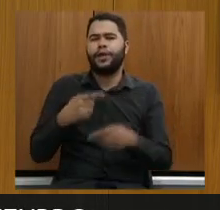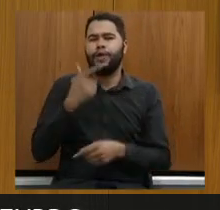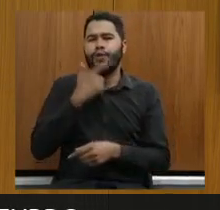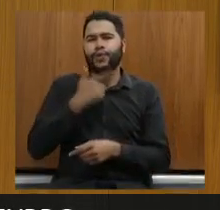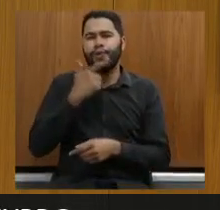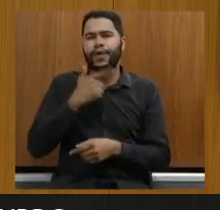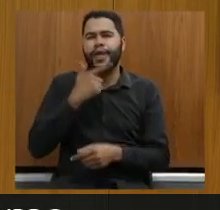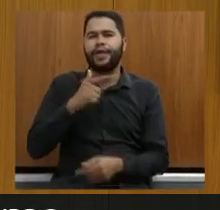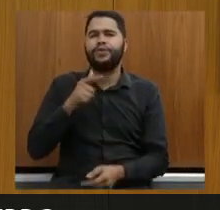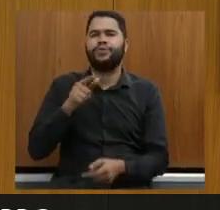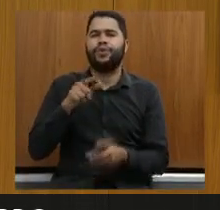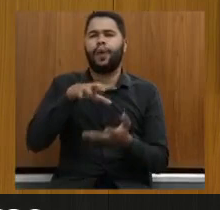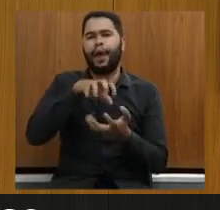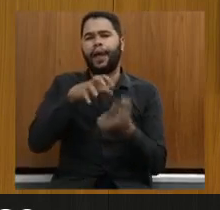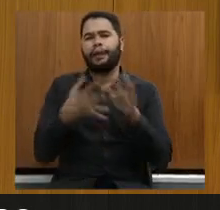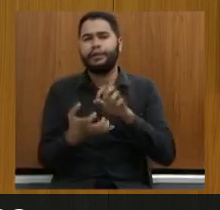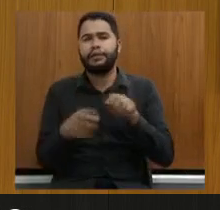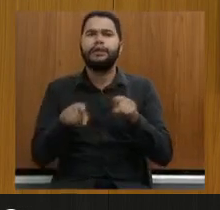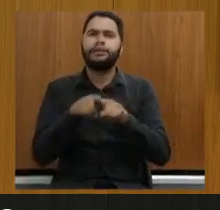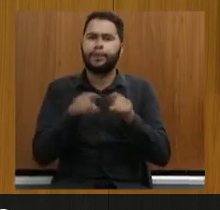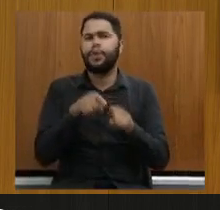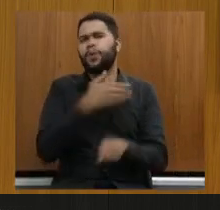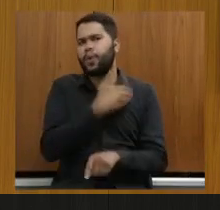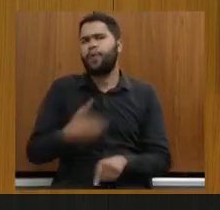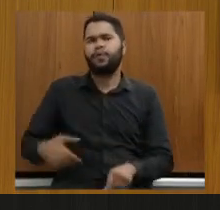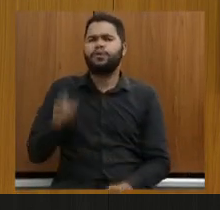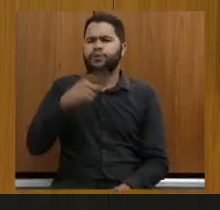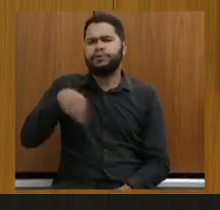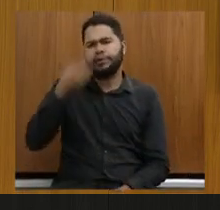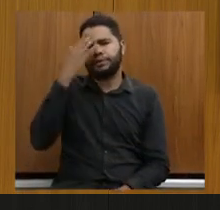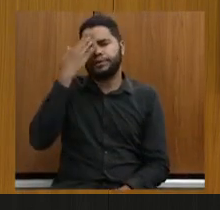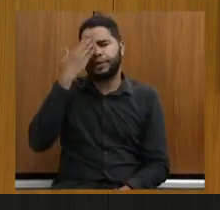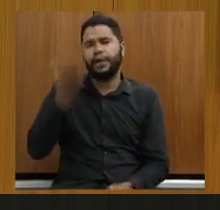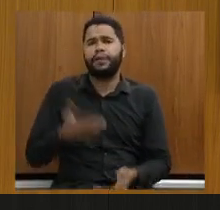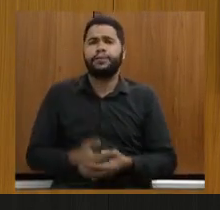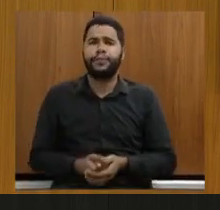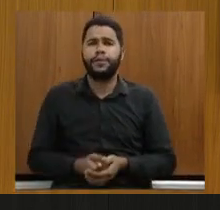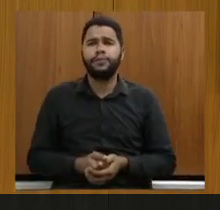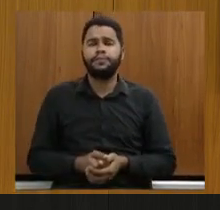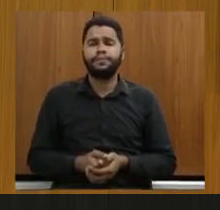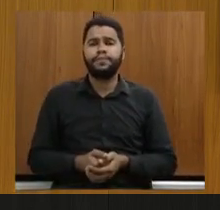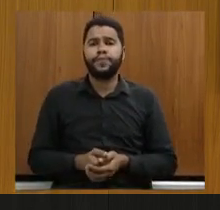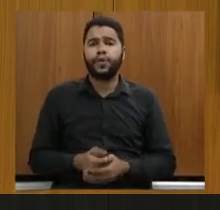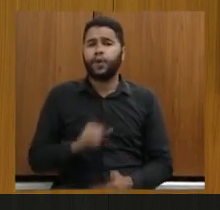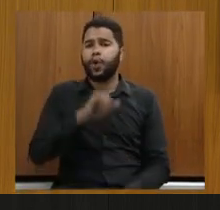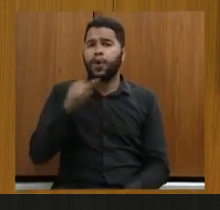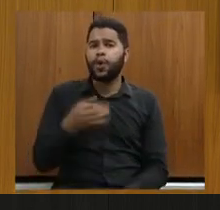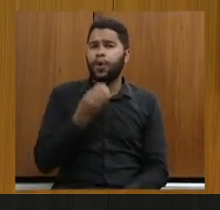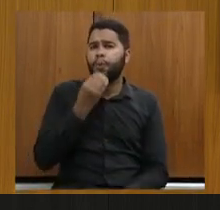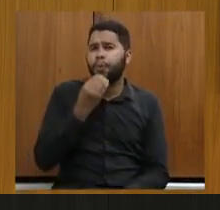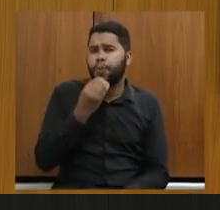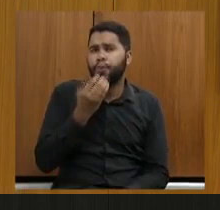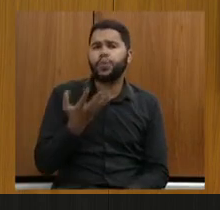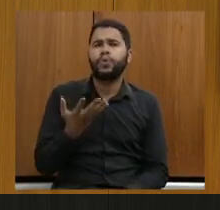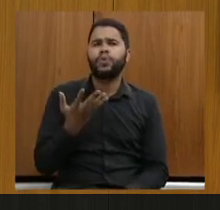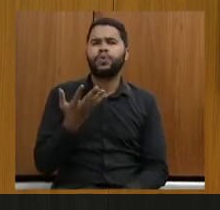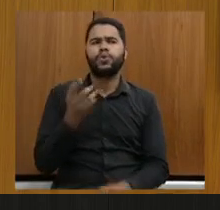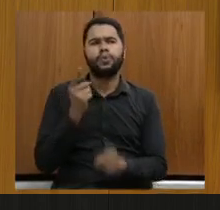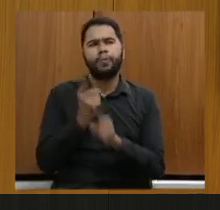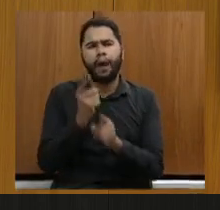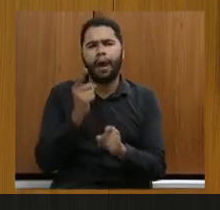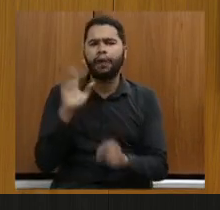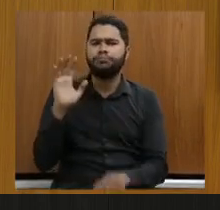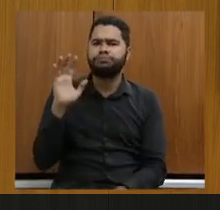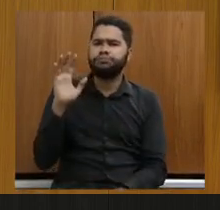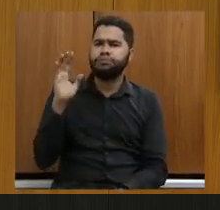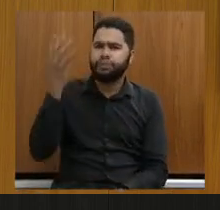manter tem nenhuma tem o governo deve ter também né é e nenhum oportunidade de encontro